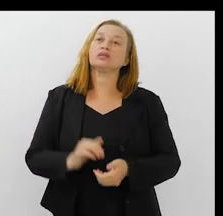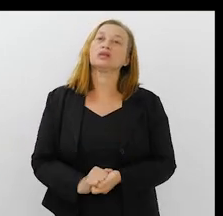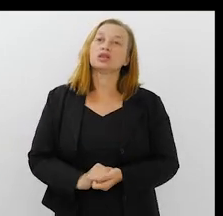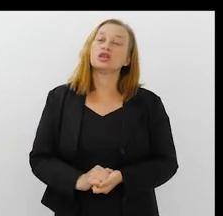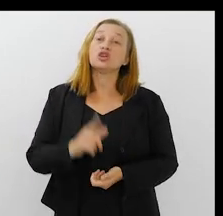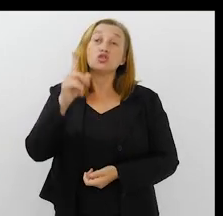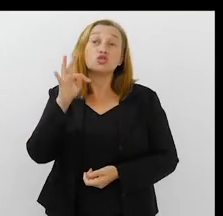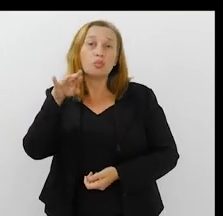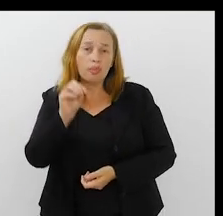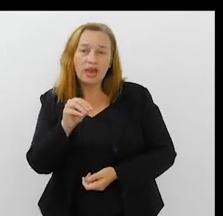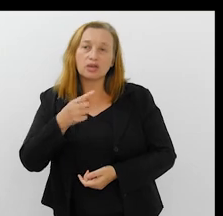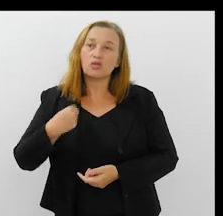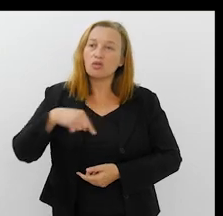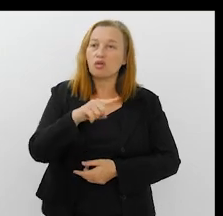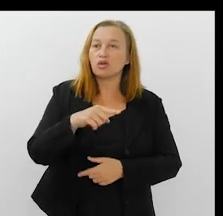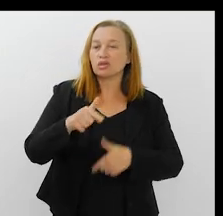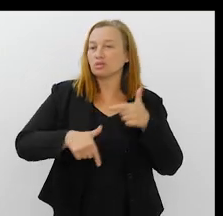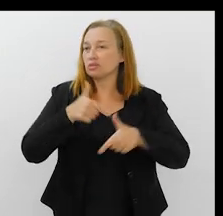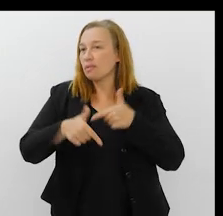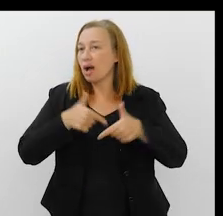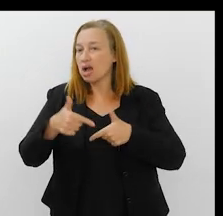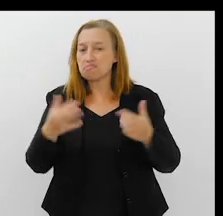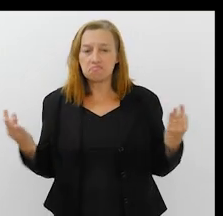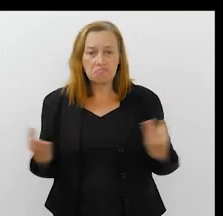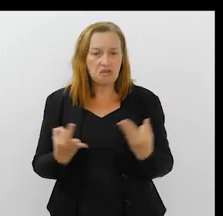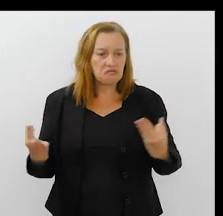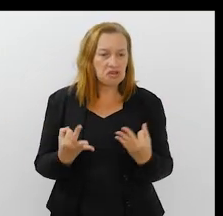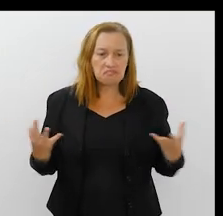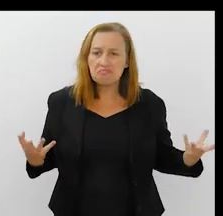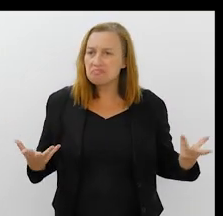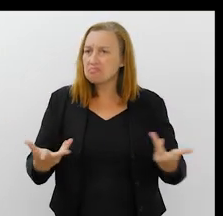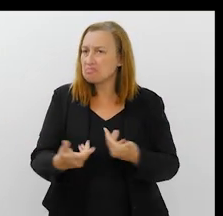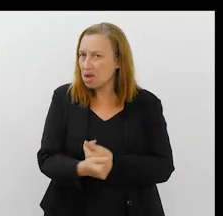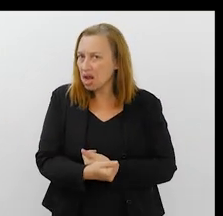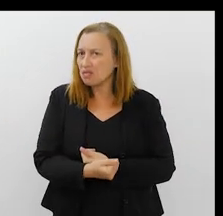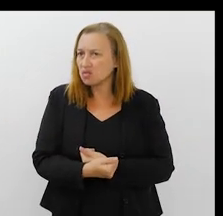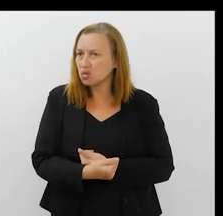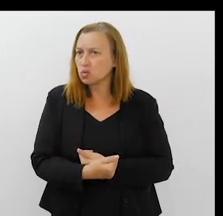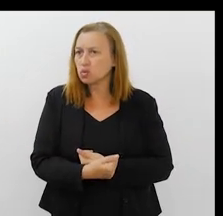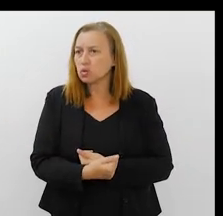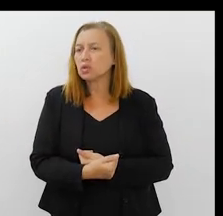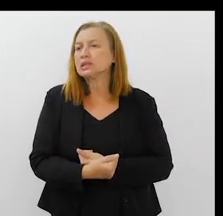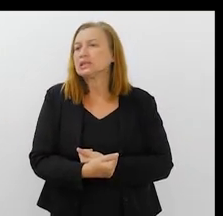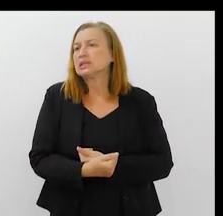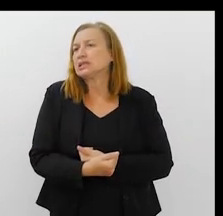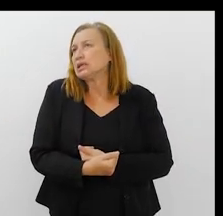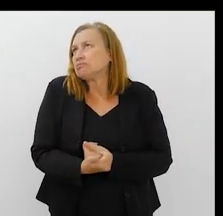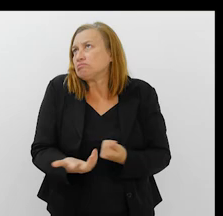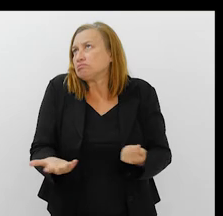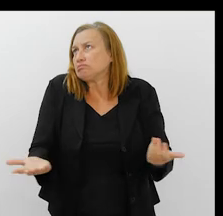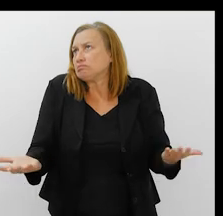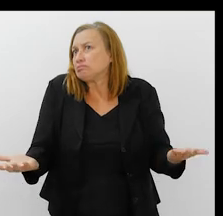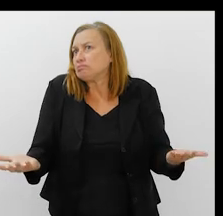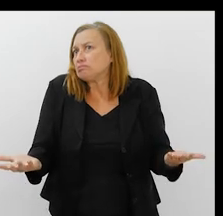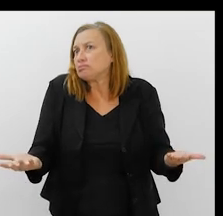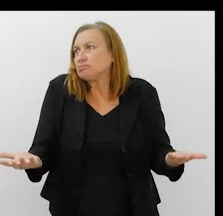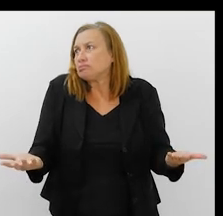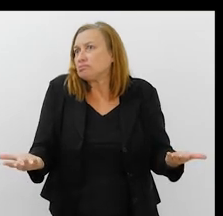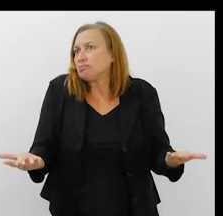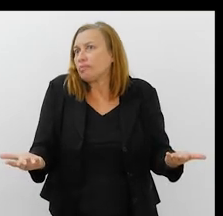ele. E o Gilberto foi fazer o trabalho, foi um trabalho maravilhoso. Exatamente. Entendeu? Nem, sabe,